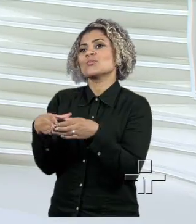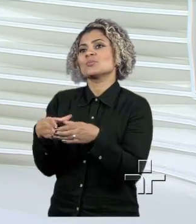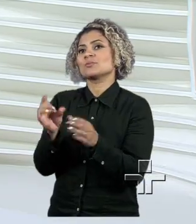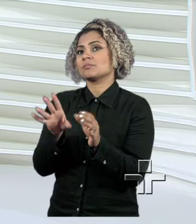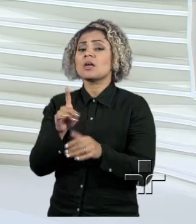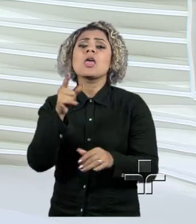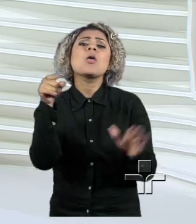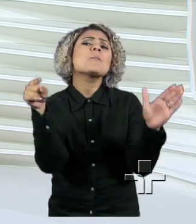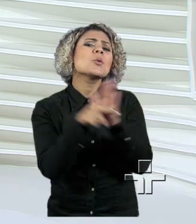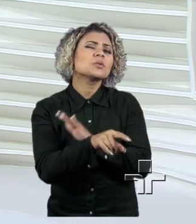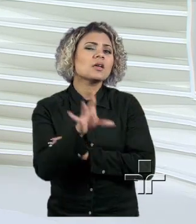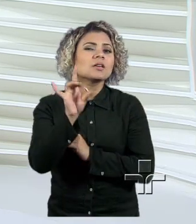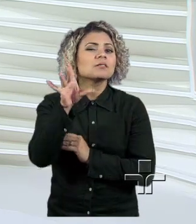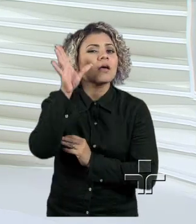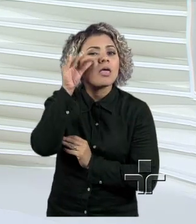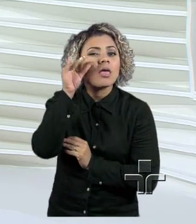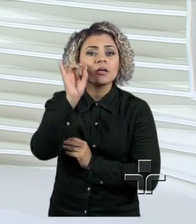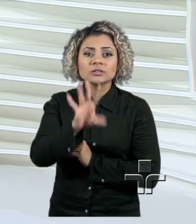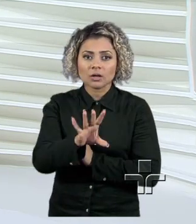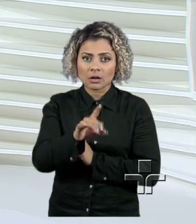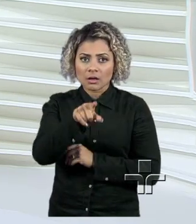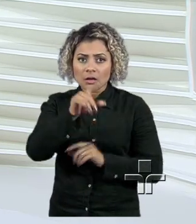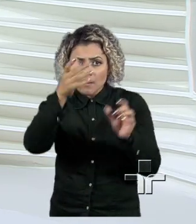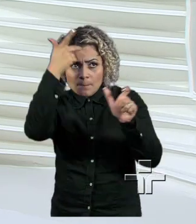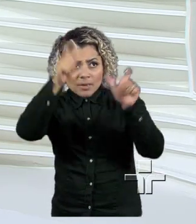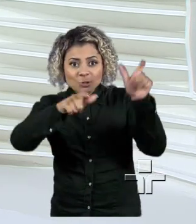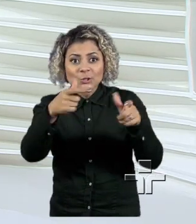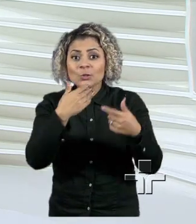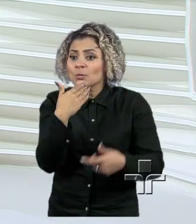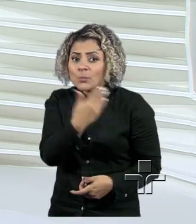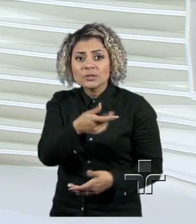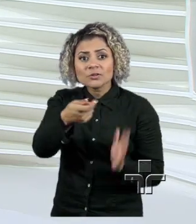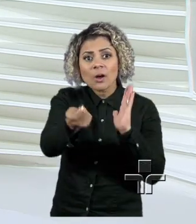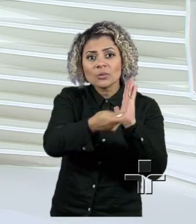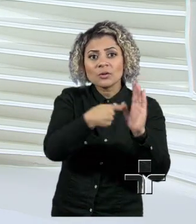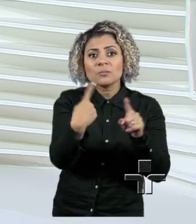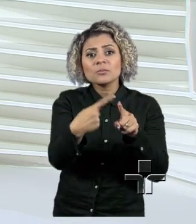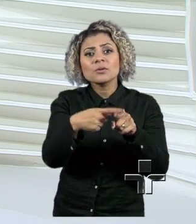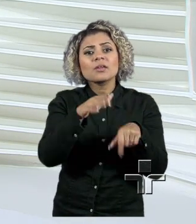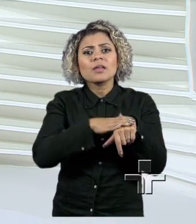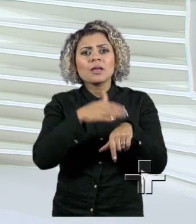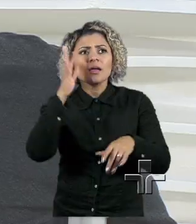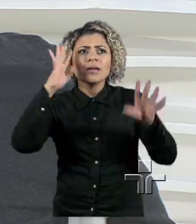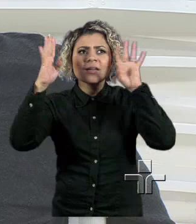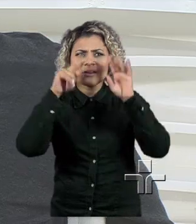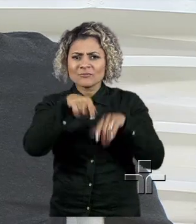uma razão. Diga. Ninguém nunca parou você e pediu autógrafo pensando que você era o Messi?